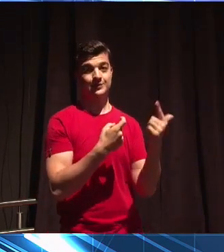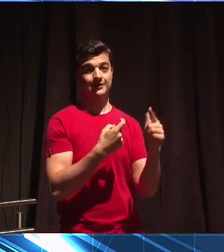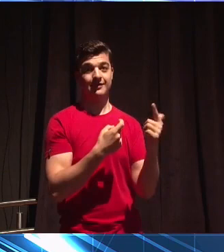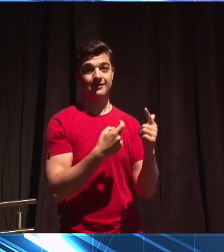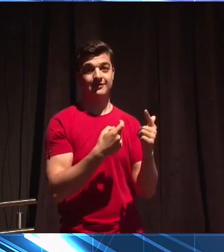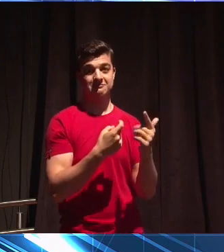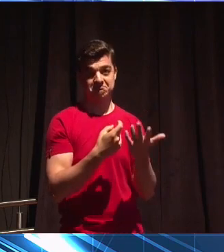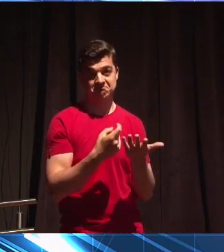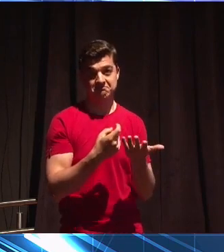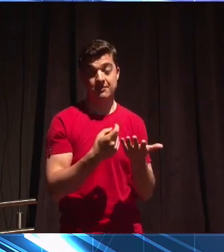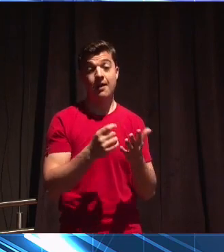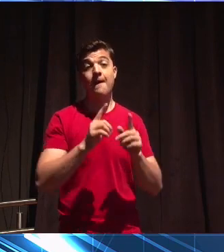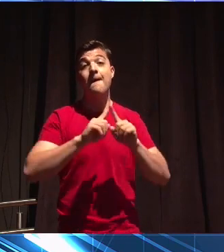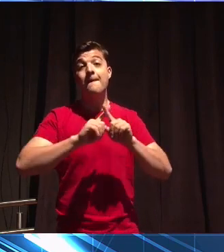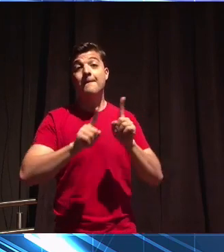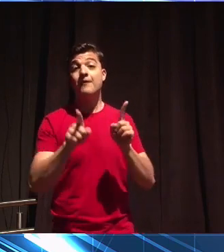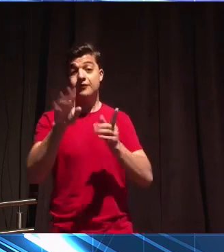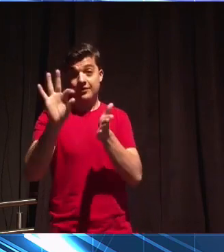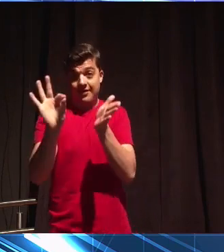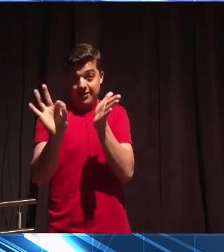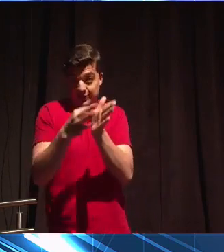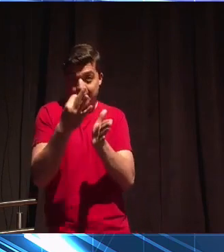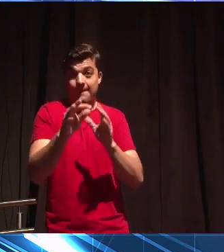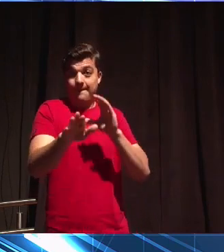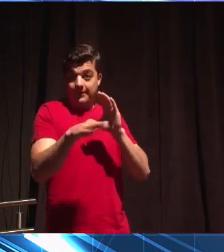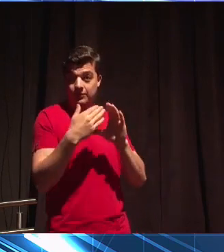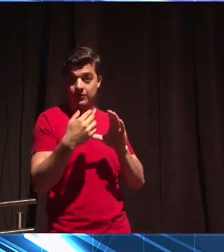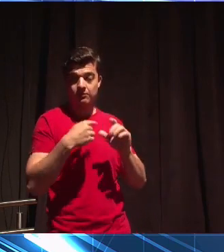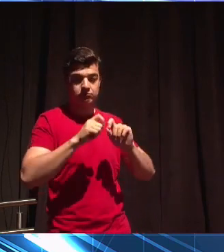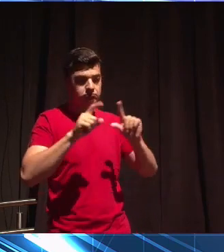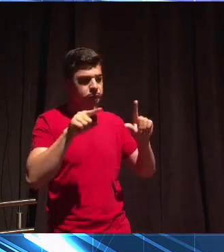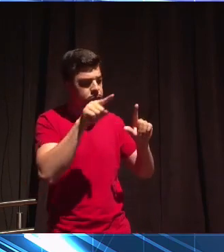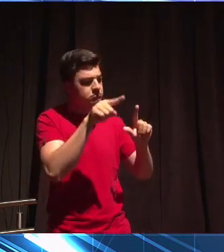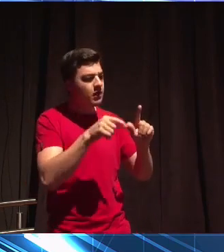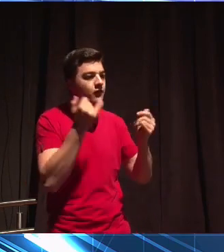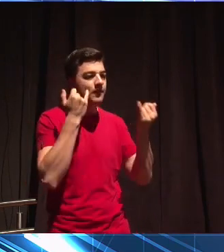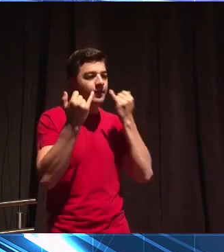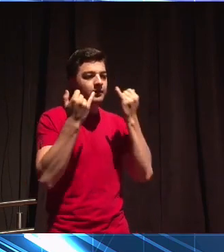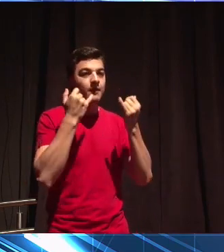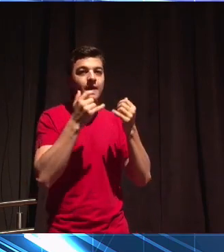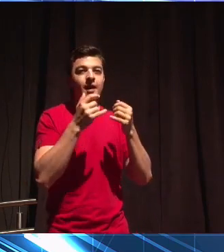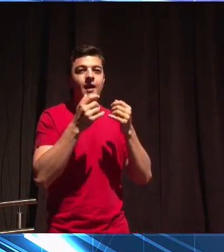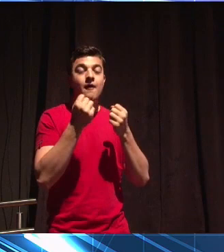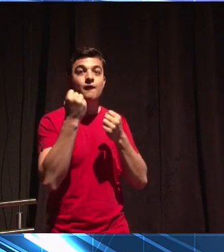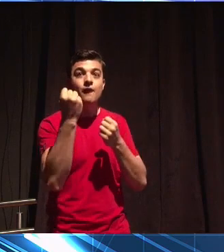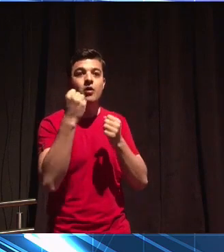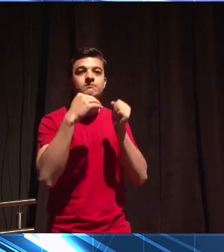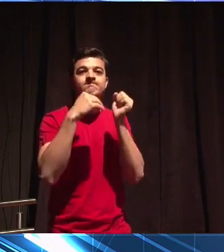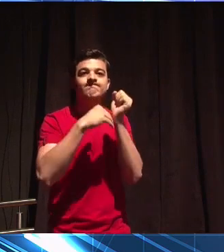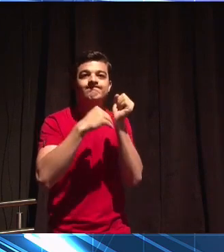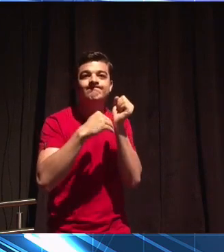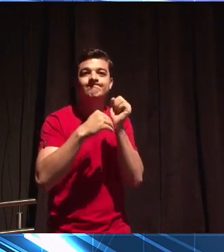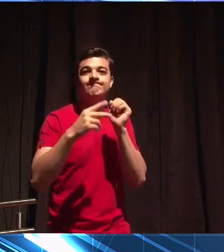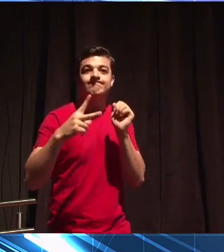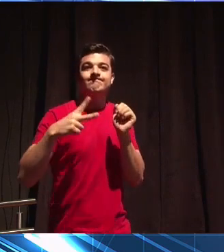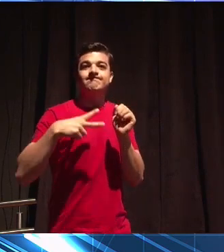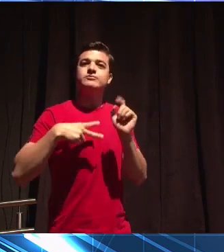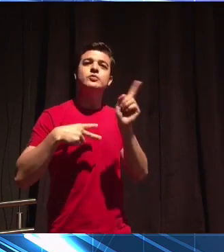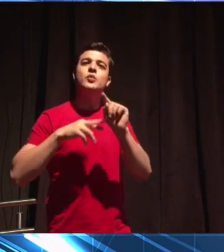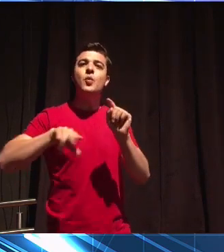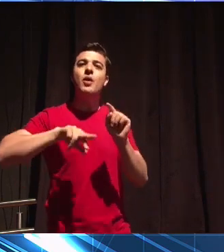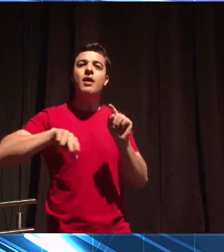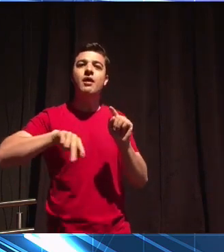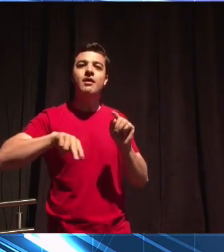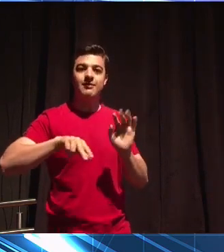sensível nisso, é só o seu nome e o teu e-mail e vida que segue." Por outro lado, eu não posso seguir a mesma lógica e eu não vou pedir nem teu consentimento